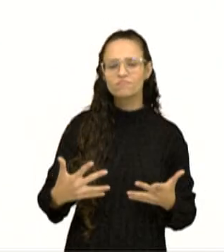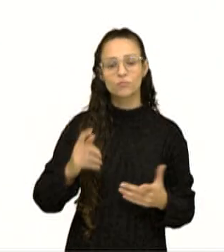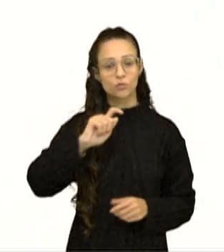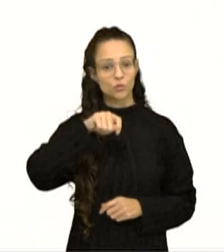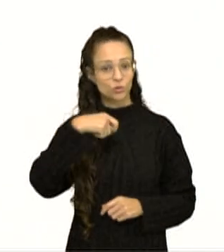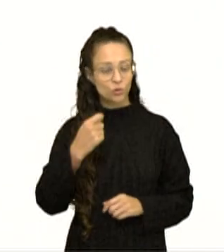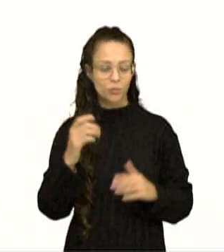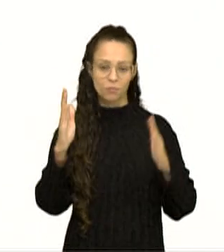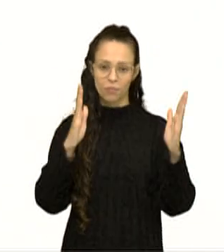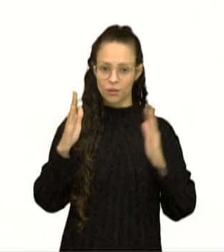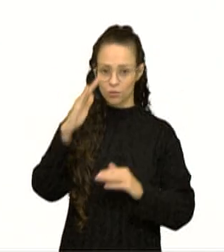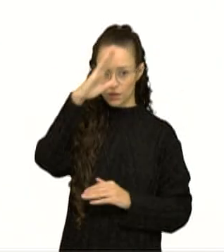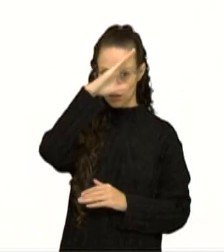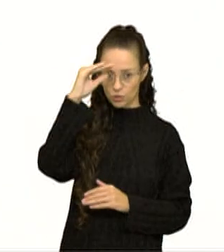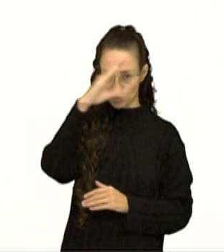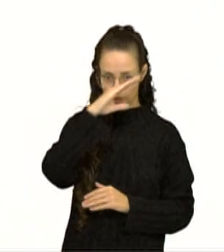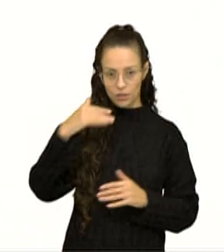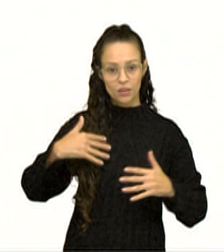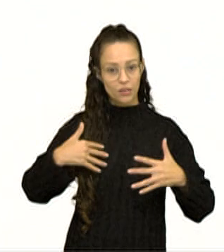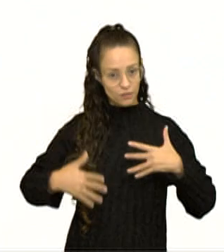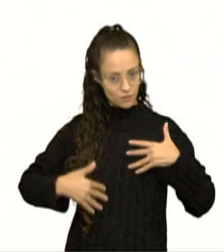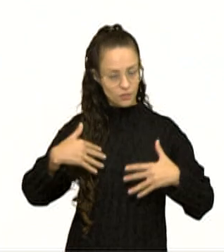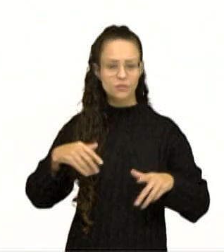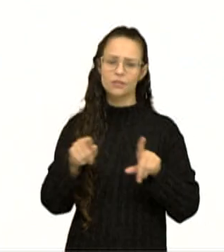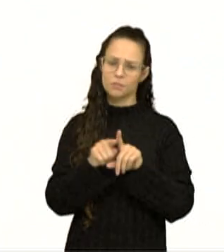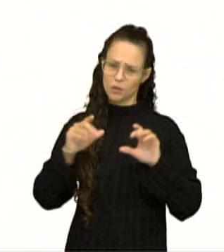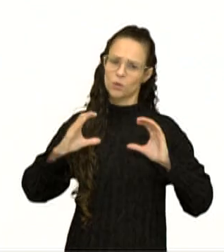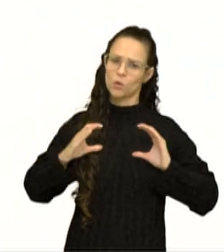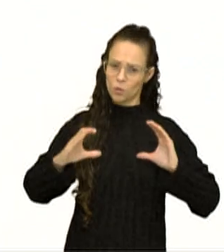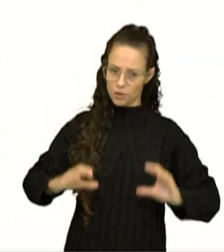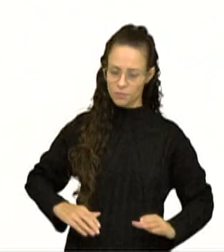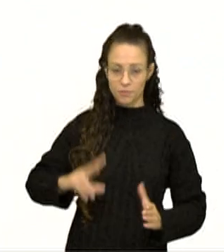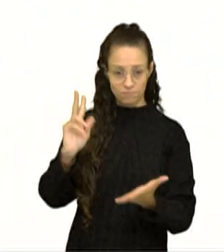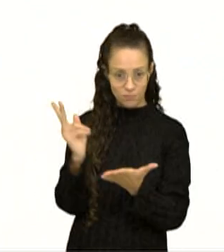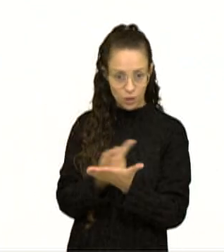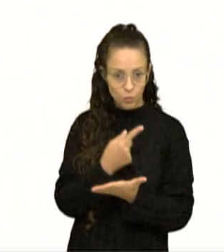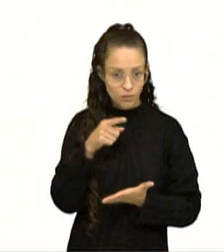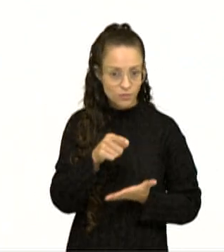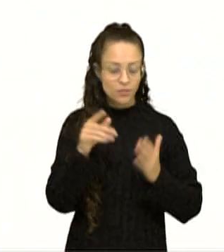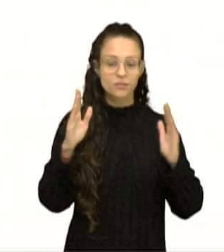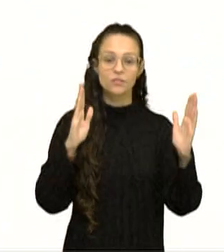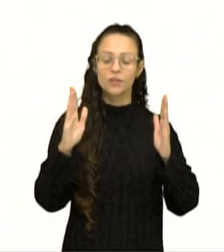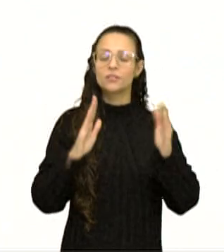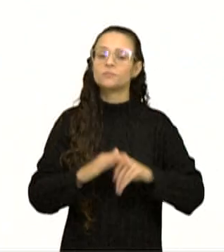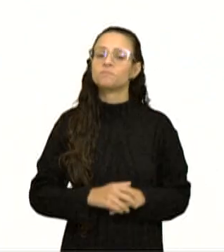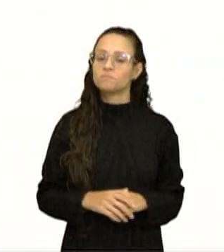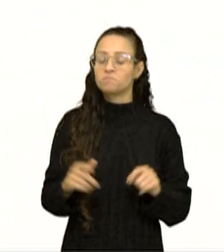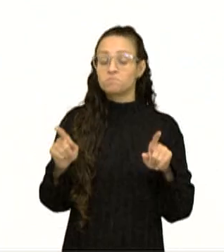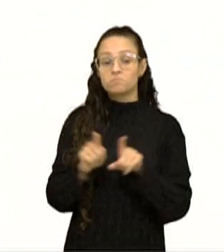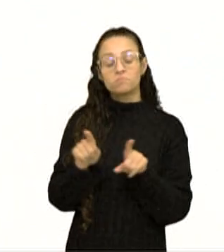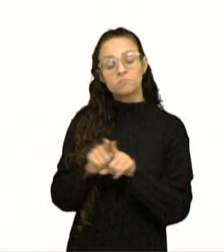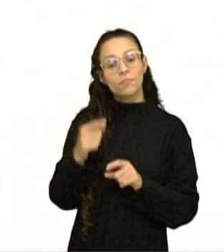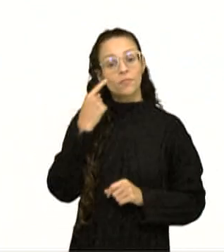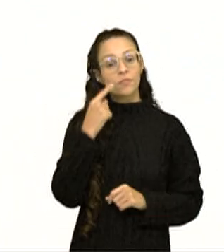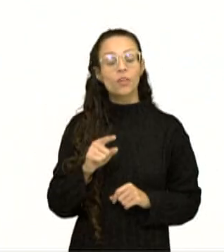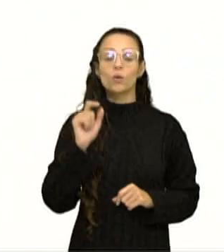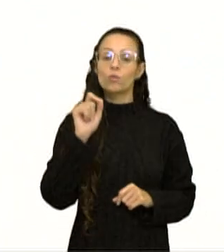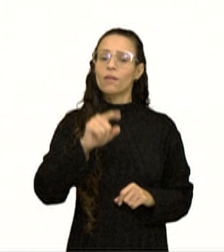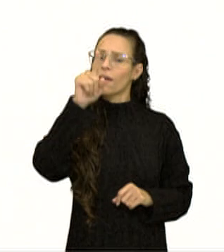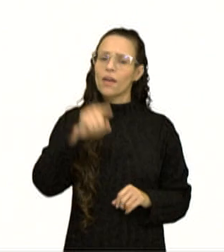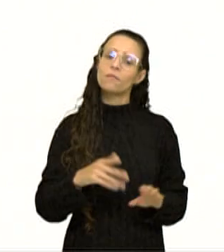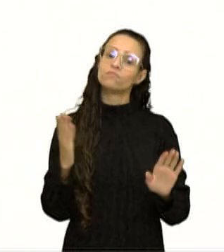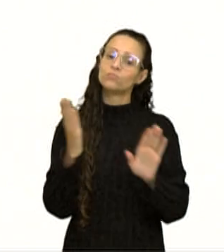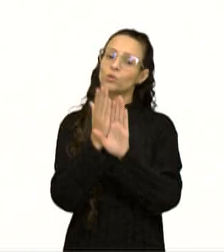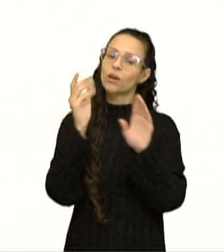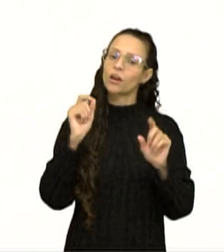as mudanças físicas e também comportamentais que acontecem nessa fase, considerando aí, né, que elas são